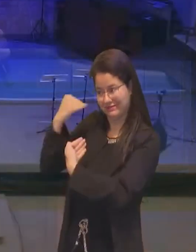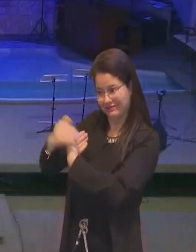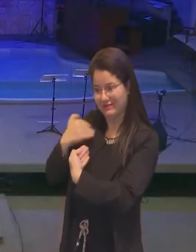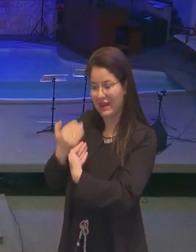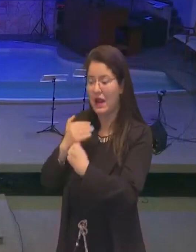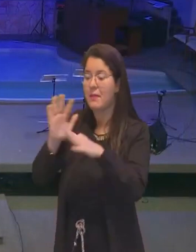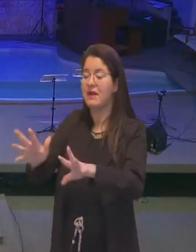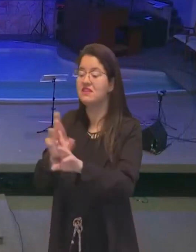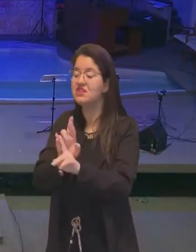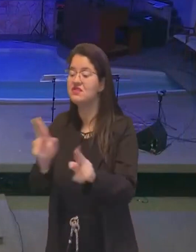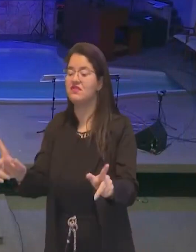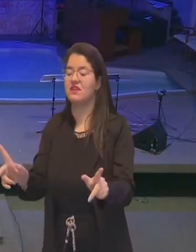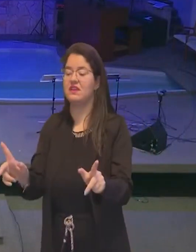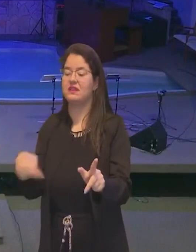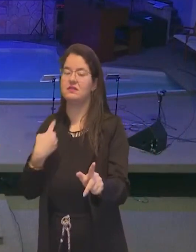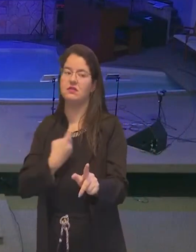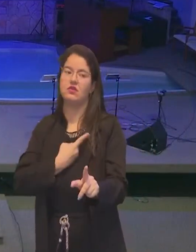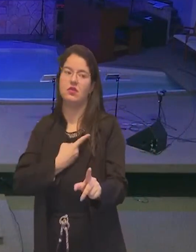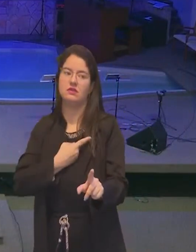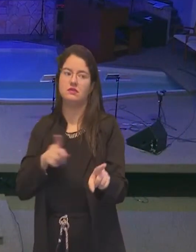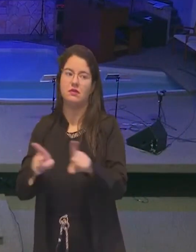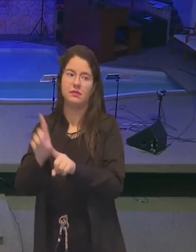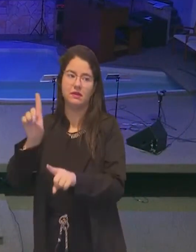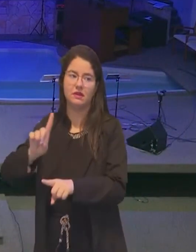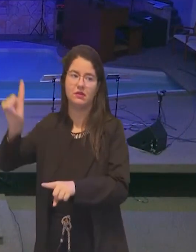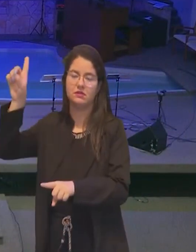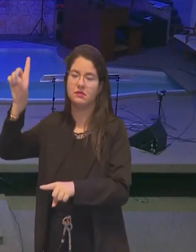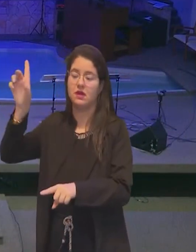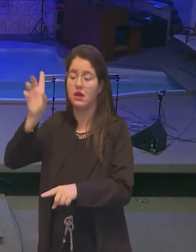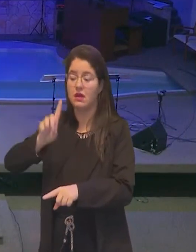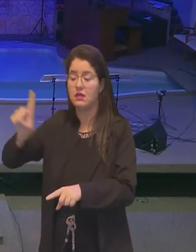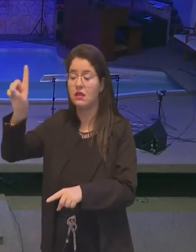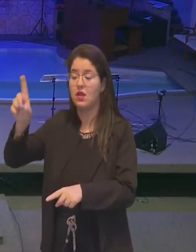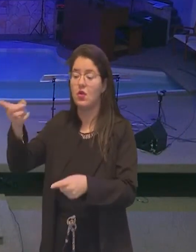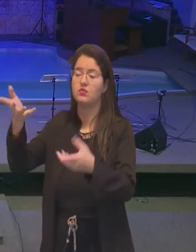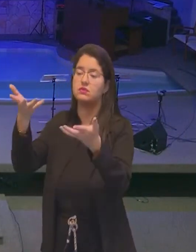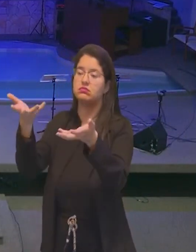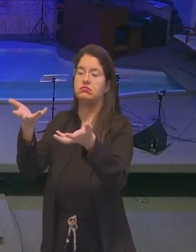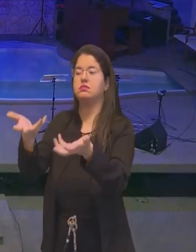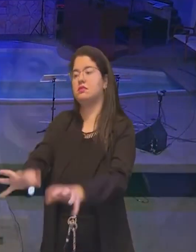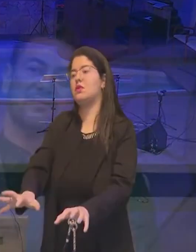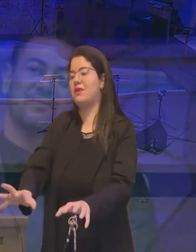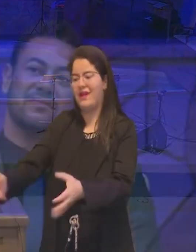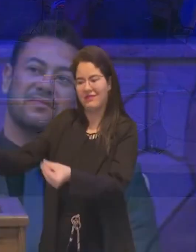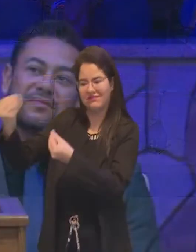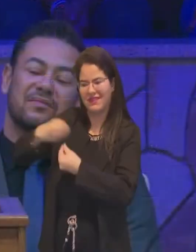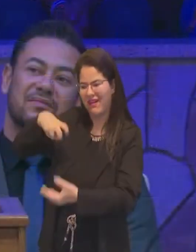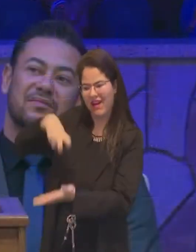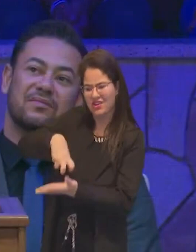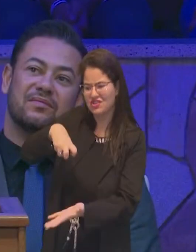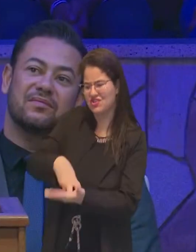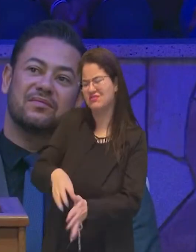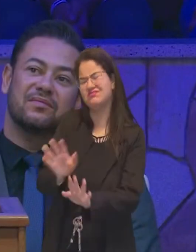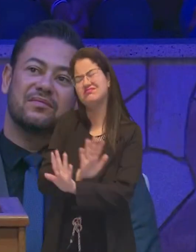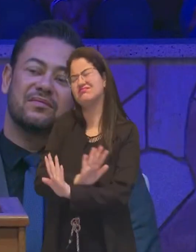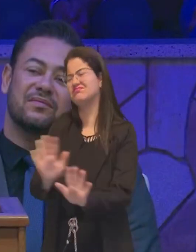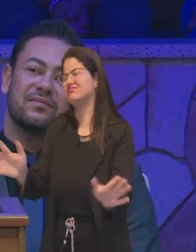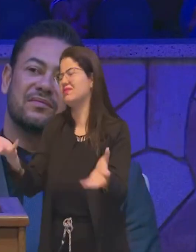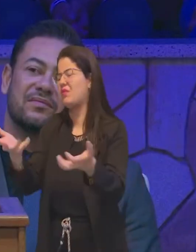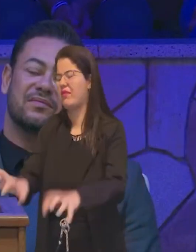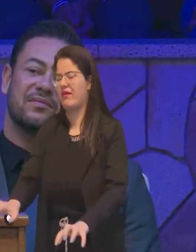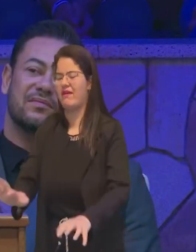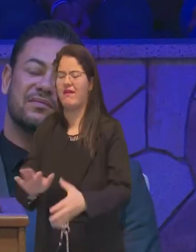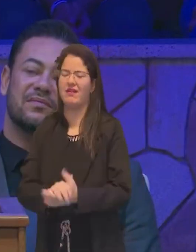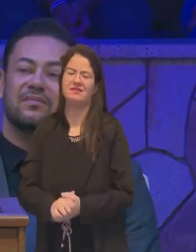diferença entre nós e Deus. Deus realmente não quer nos castigar, irmãos. Ele